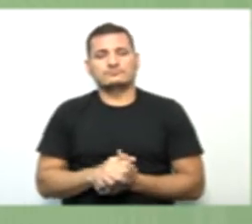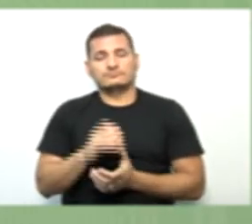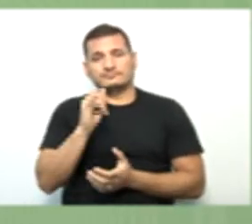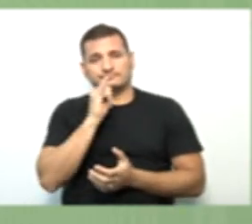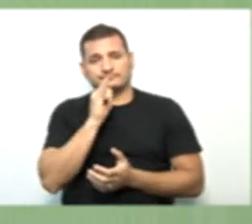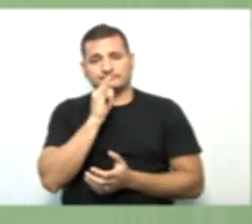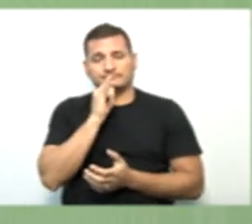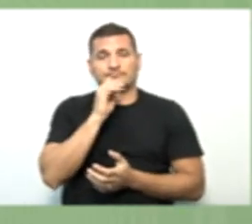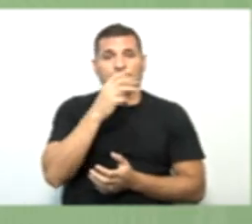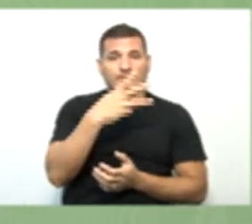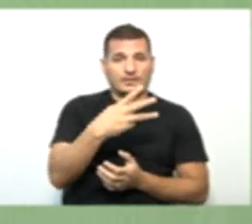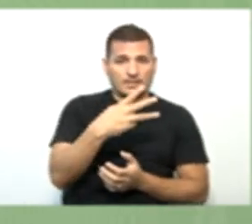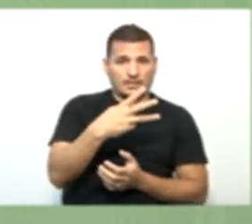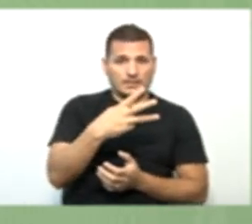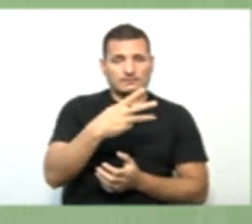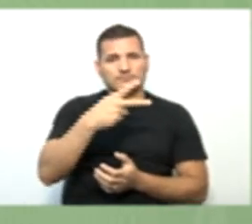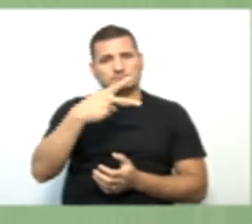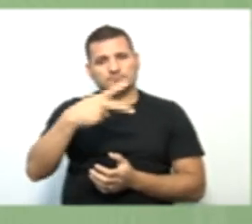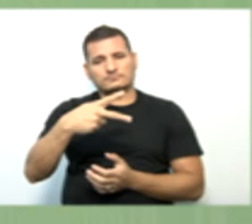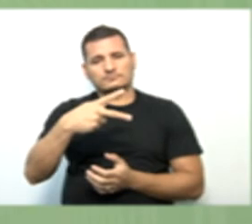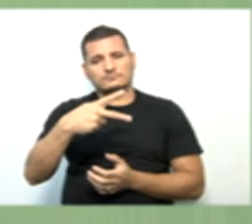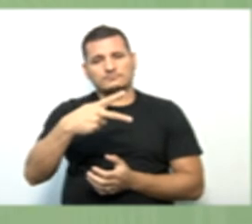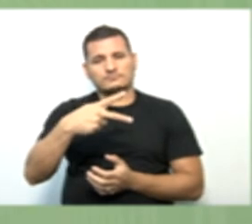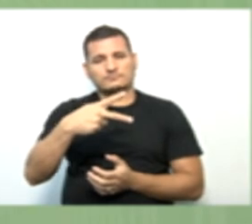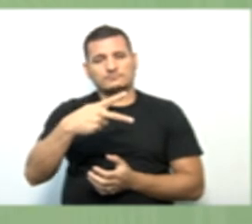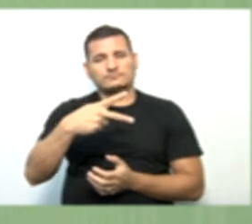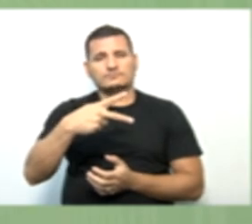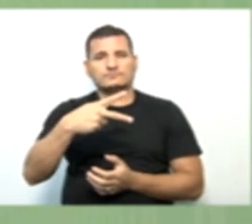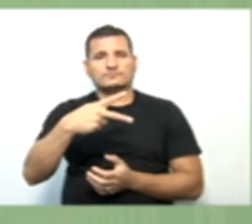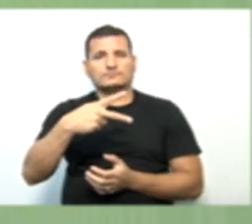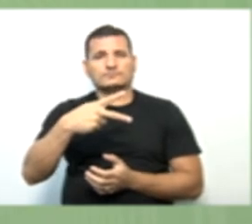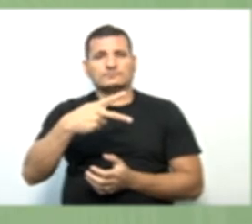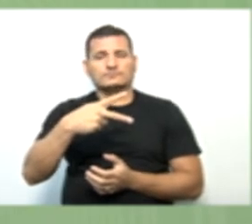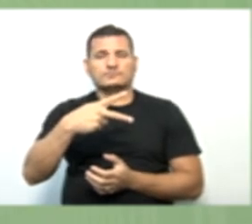3 é maior que 2, precedido de